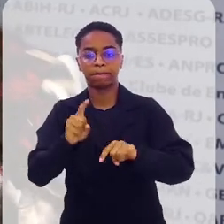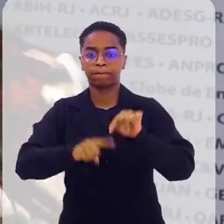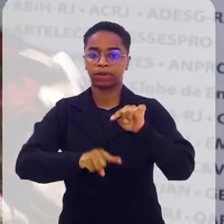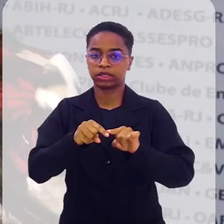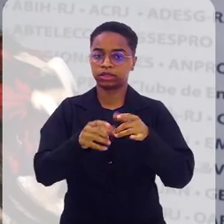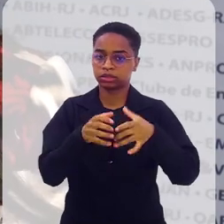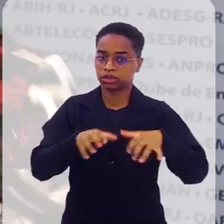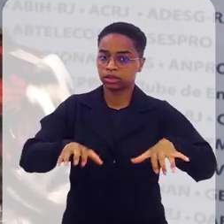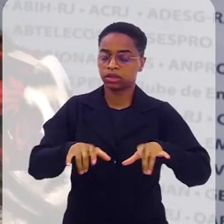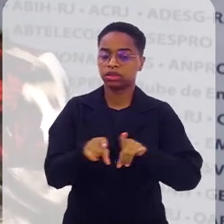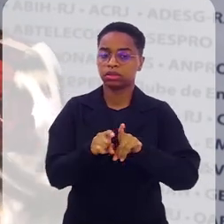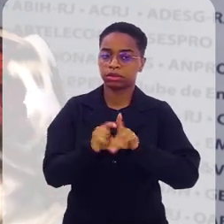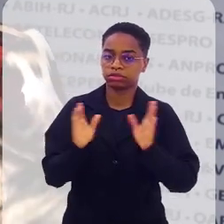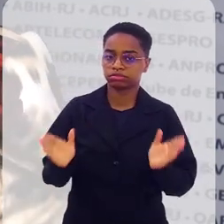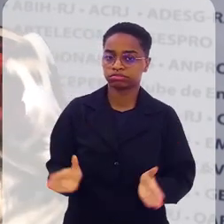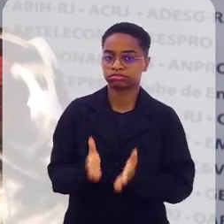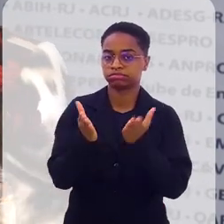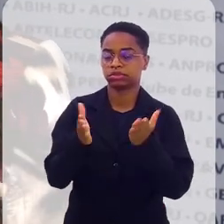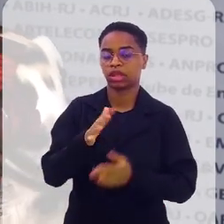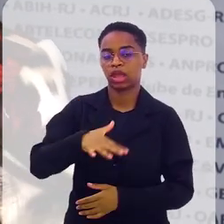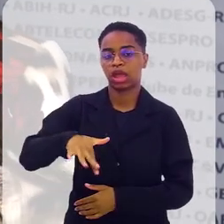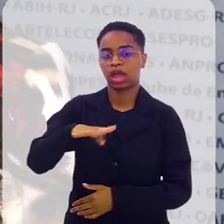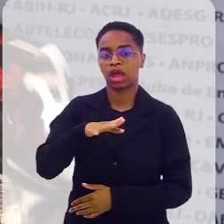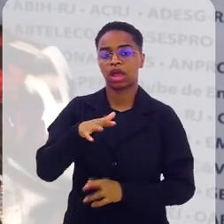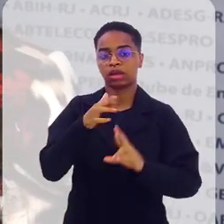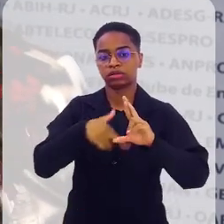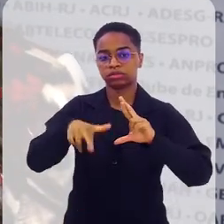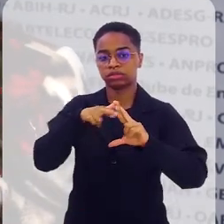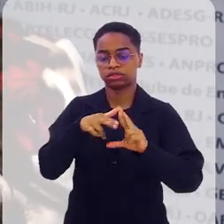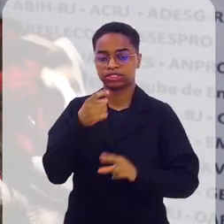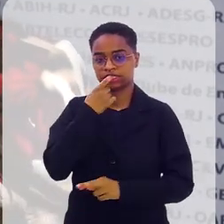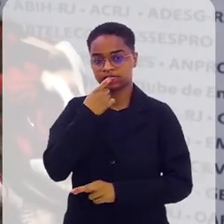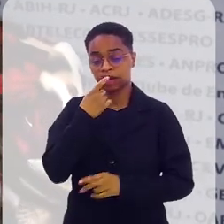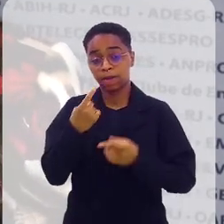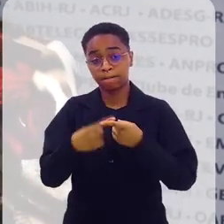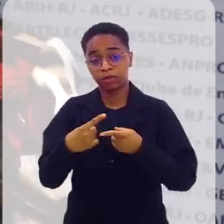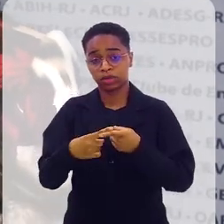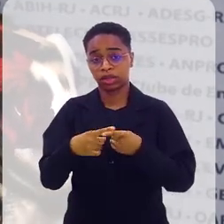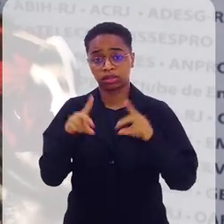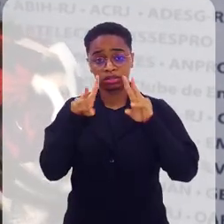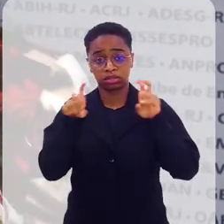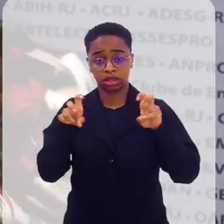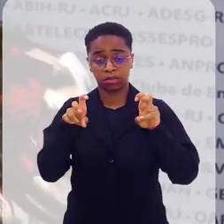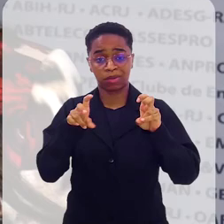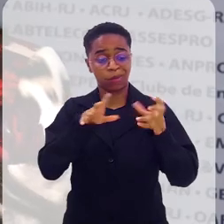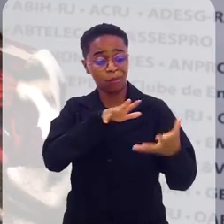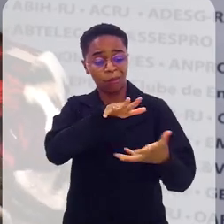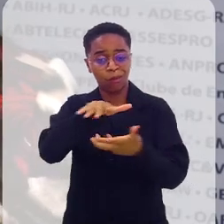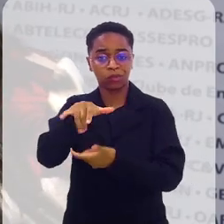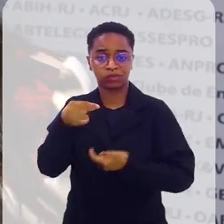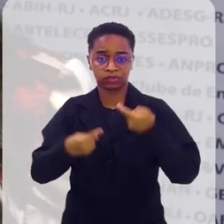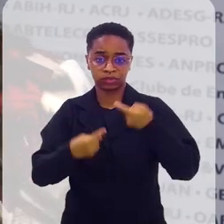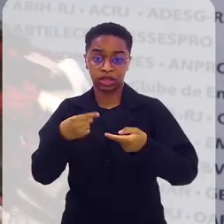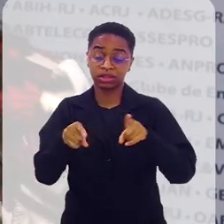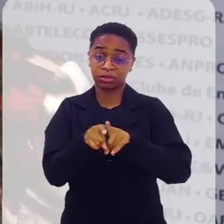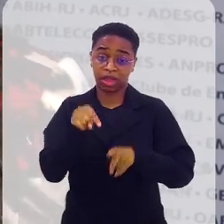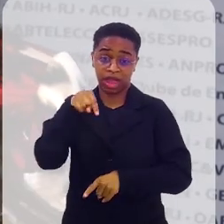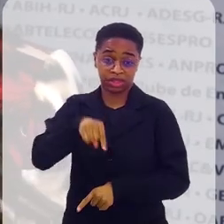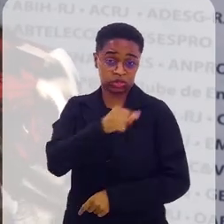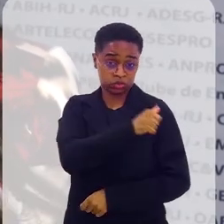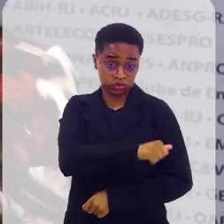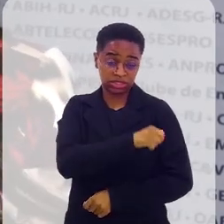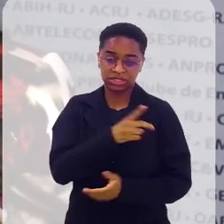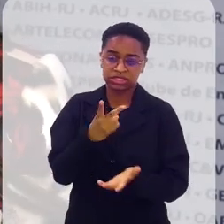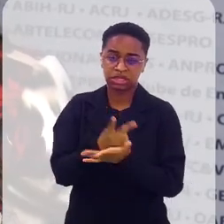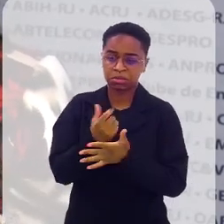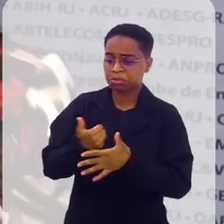do estímulo e incentivo da cadeia do plástico em si. Porque é um assunto global. E o Estado do Rio sempre foi pioneiro, por